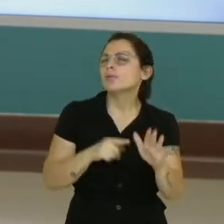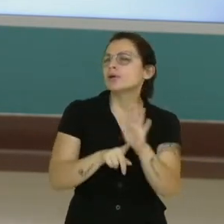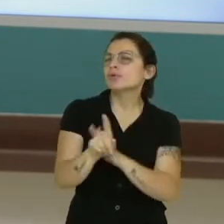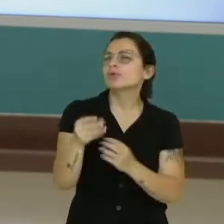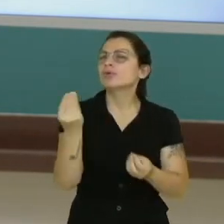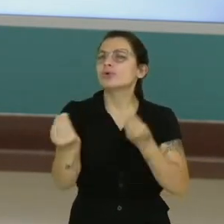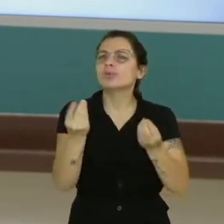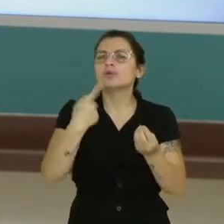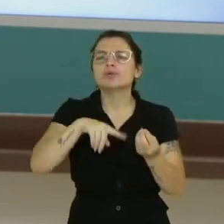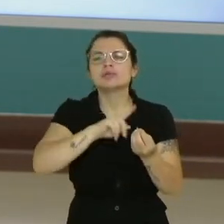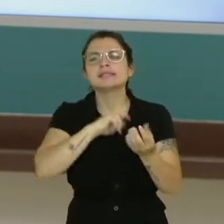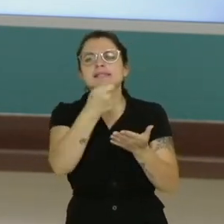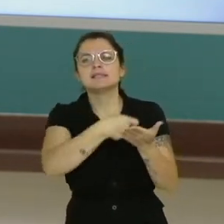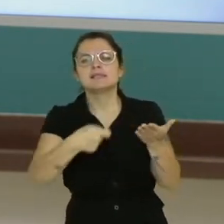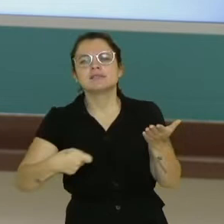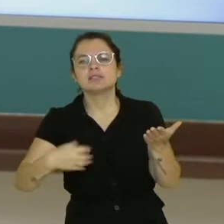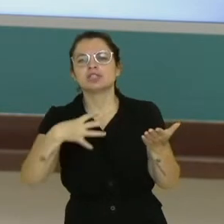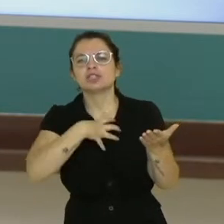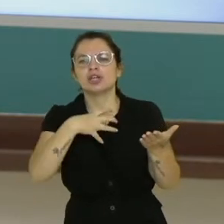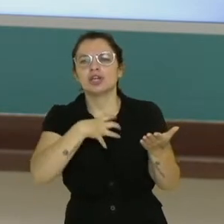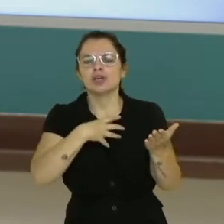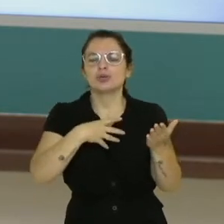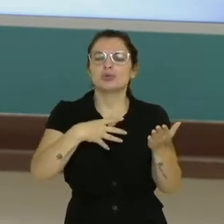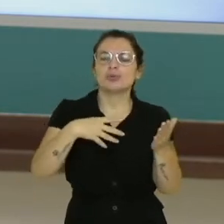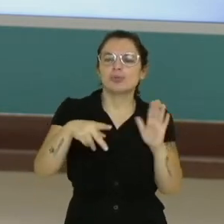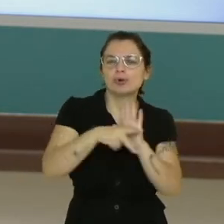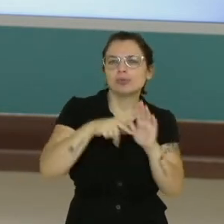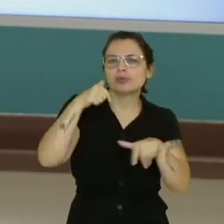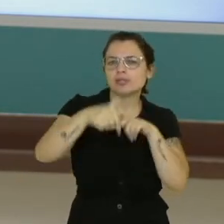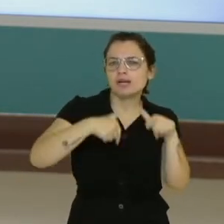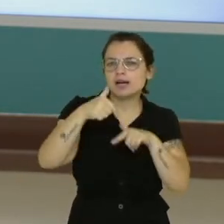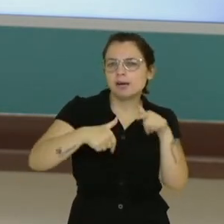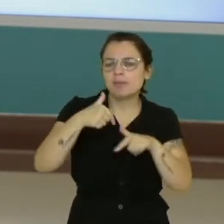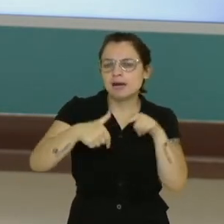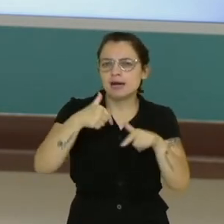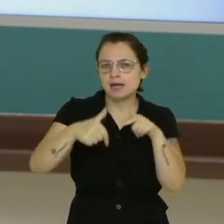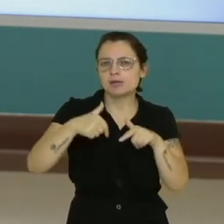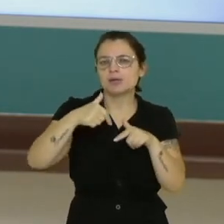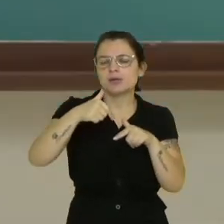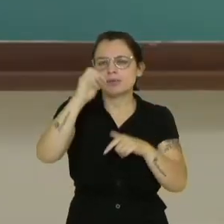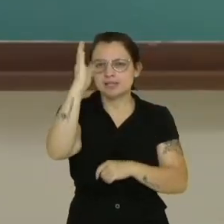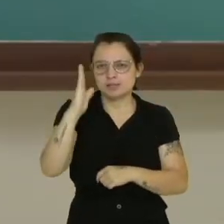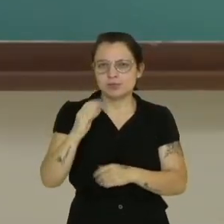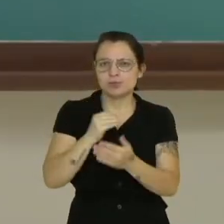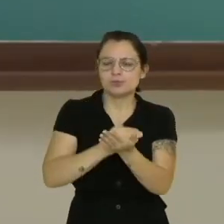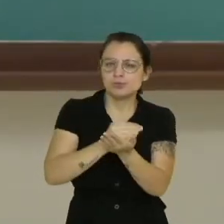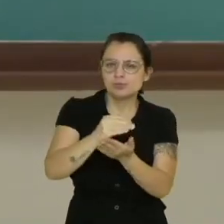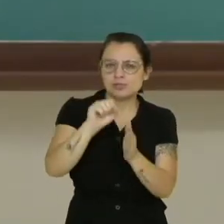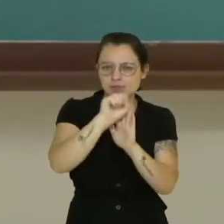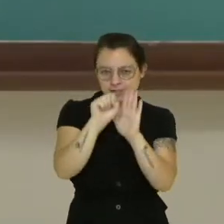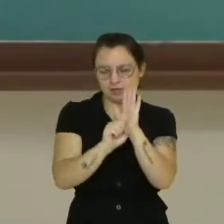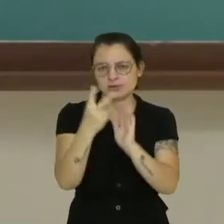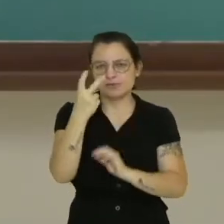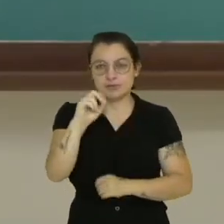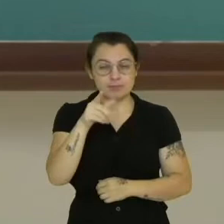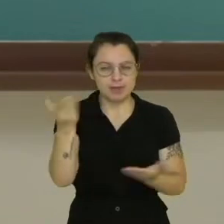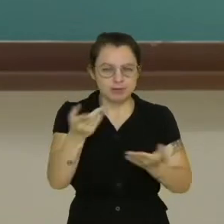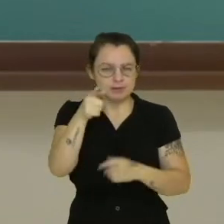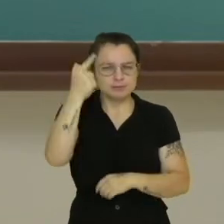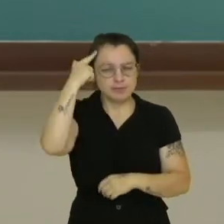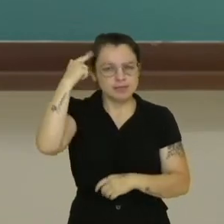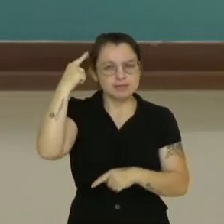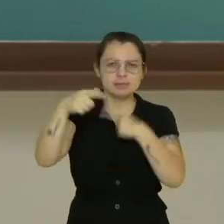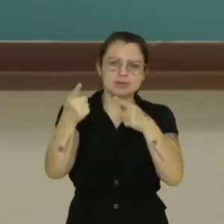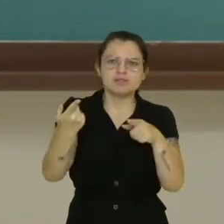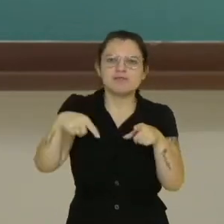as condições de trabalho nas fábricas brasileiras no início do século XX. Vocês vão ter um tempinho aí para pensar e eu